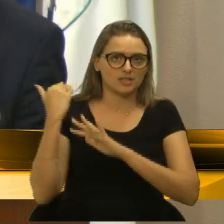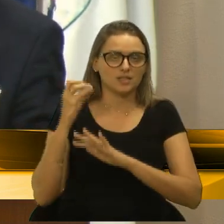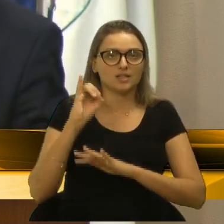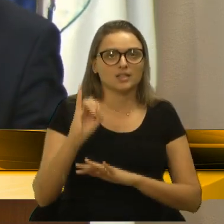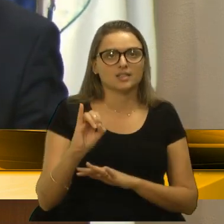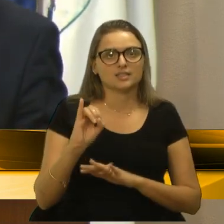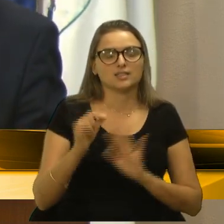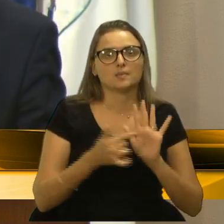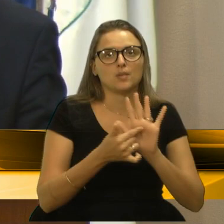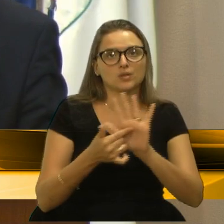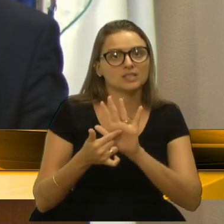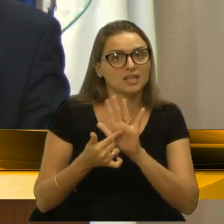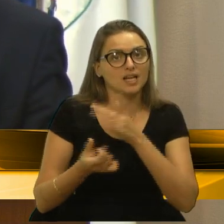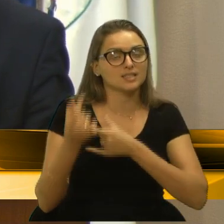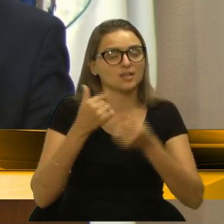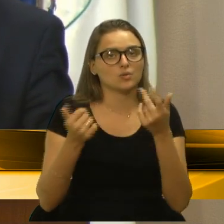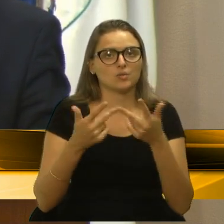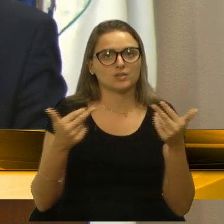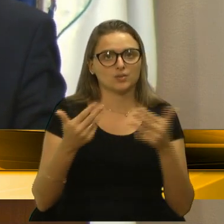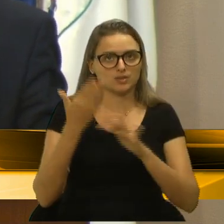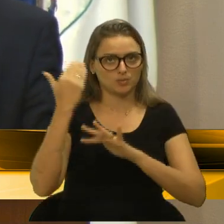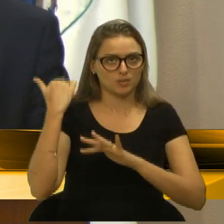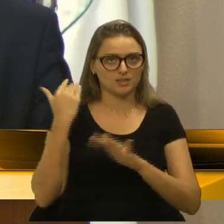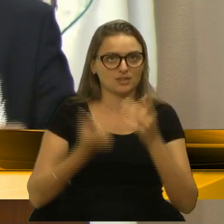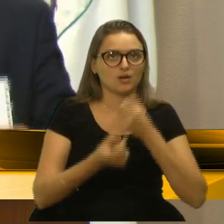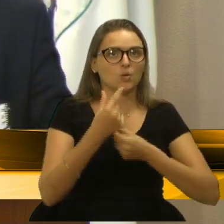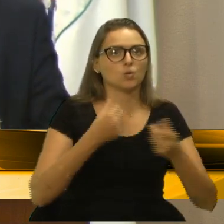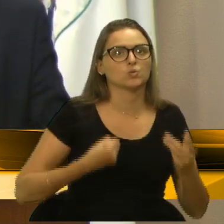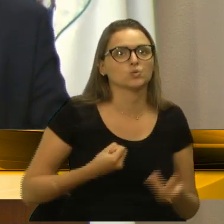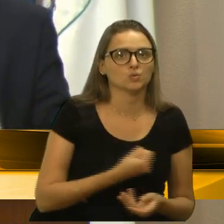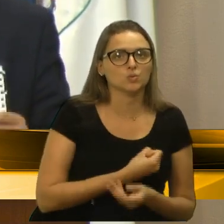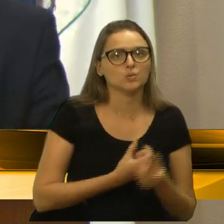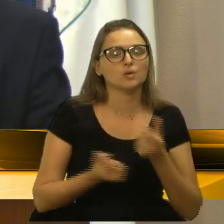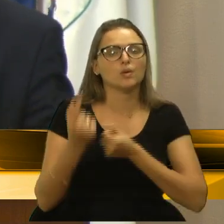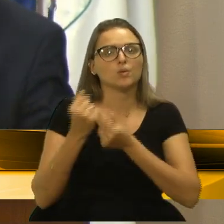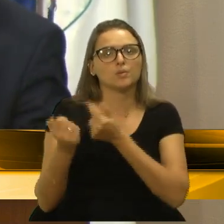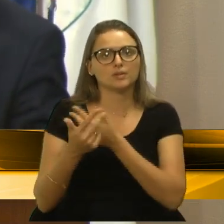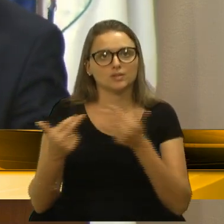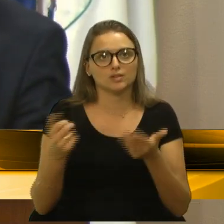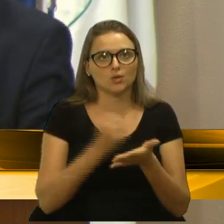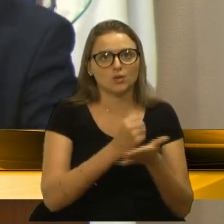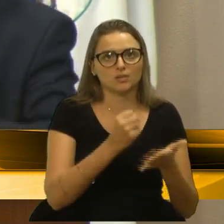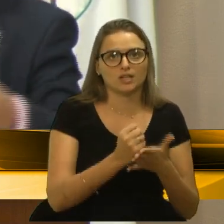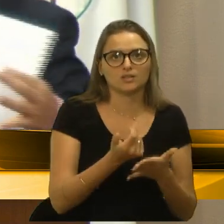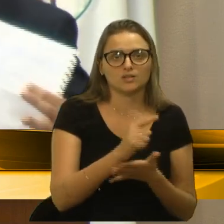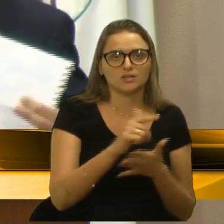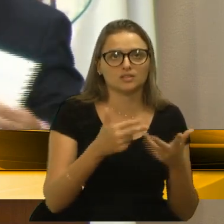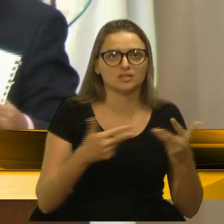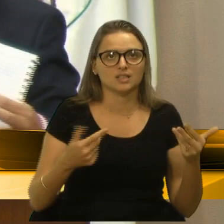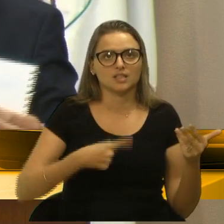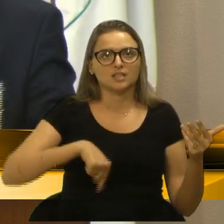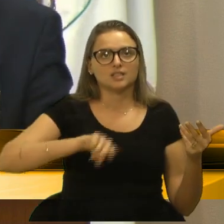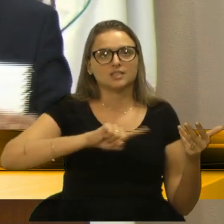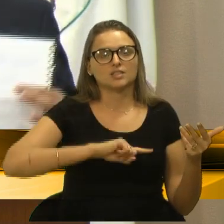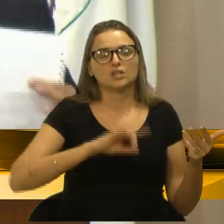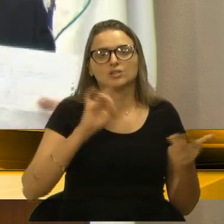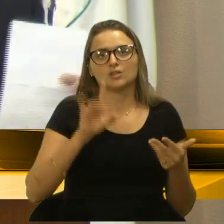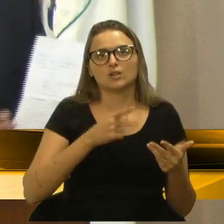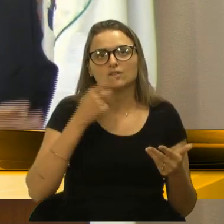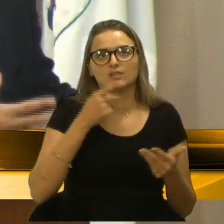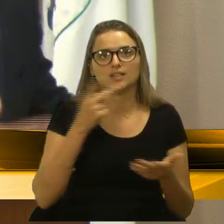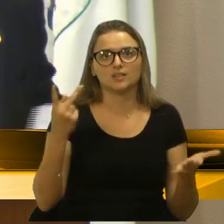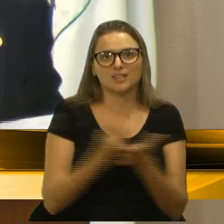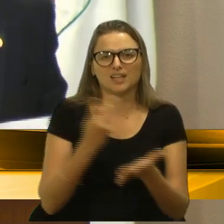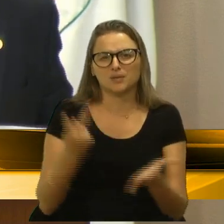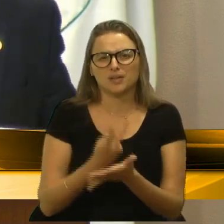algumas situações do passado, alguns números, algumas outras situações, contratos e outras, nós ficaríamos aqui só falando em erros